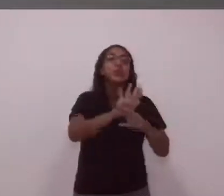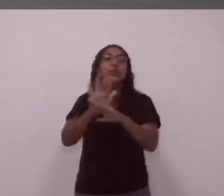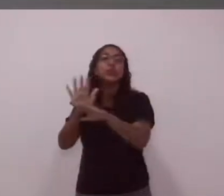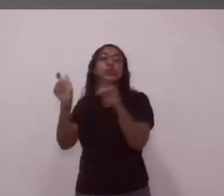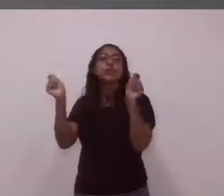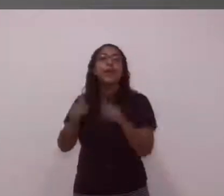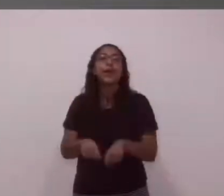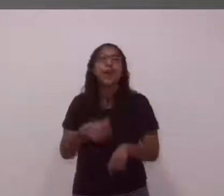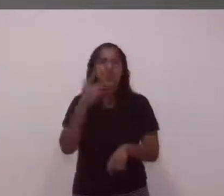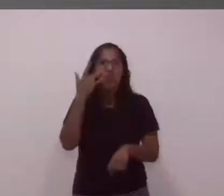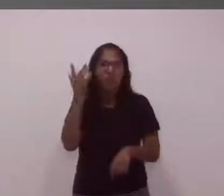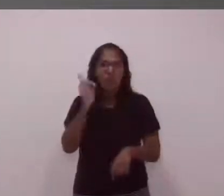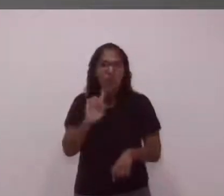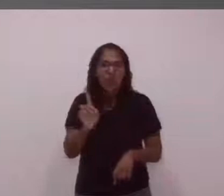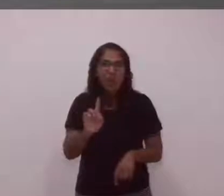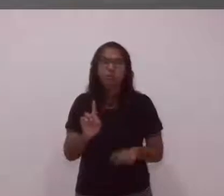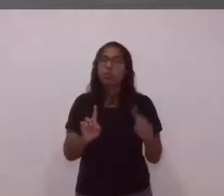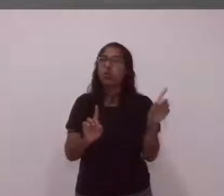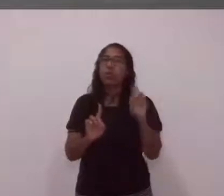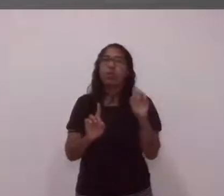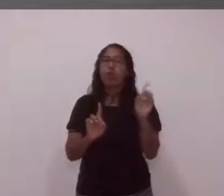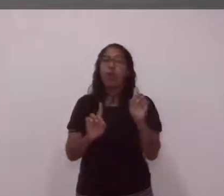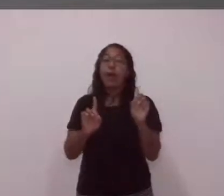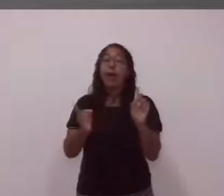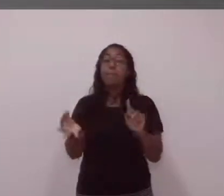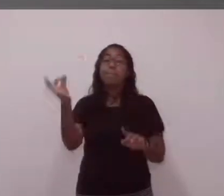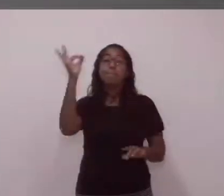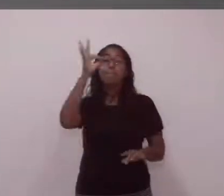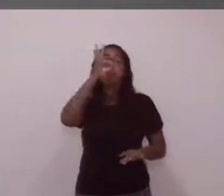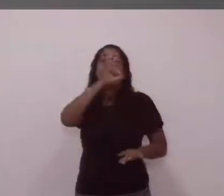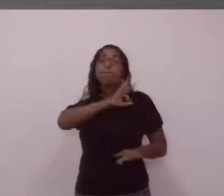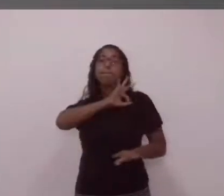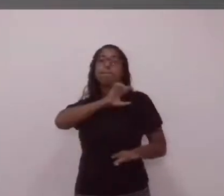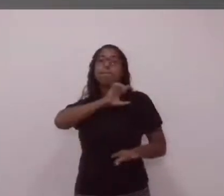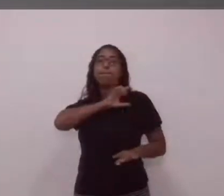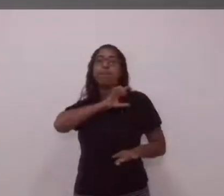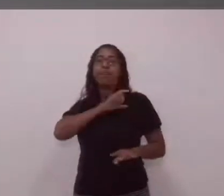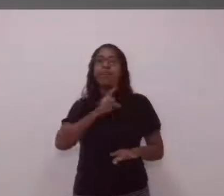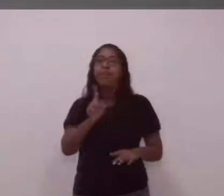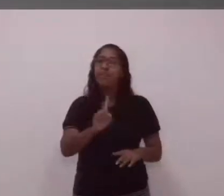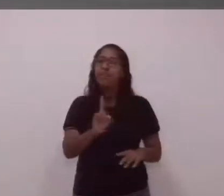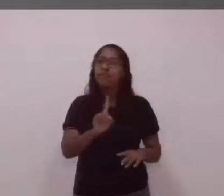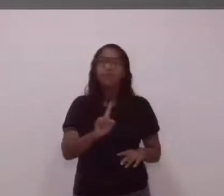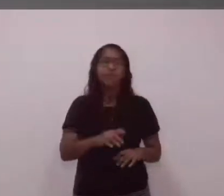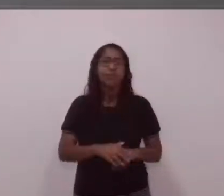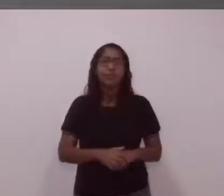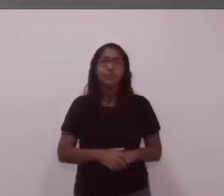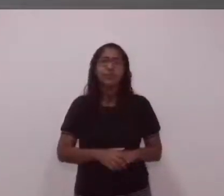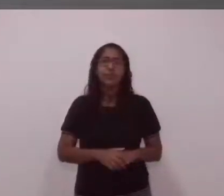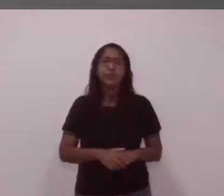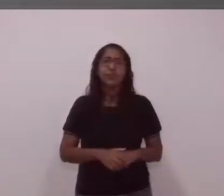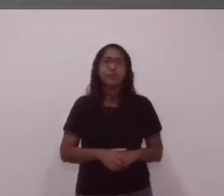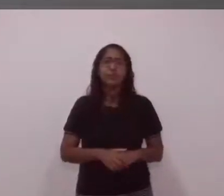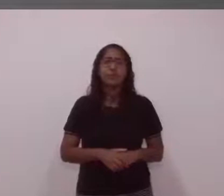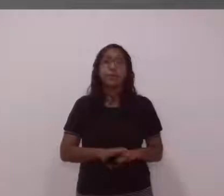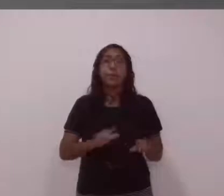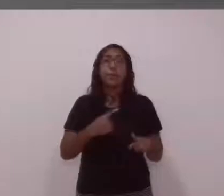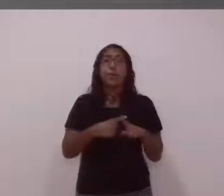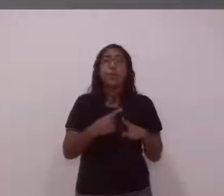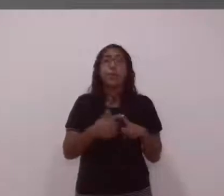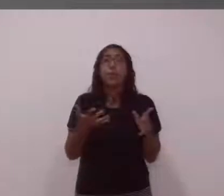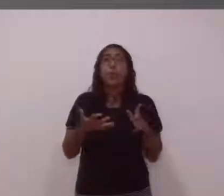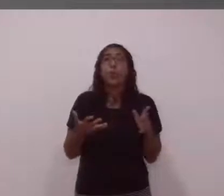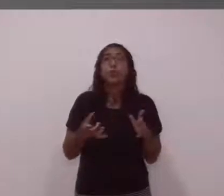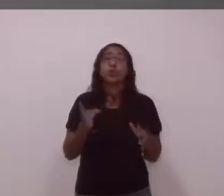e não é bem pago como todo mundo acha porque a gente só faz isso e antes eu podia fazer um milhão de coisas porque quem quer